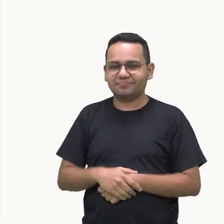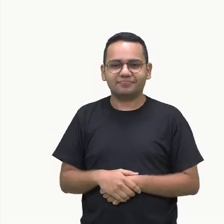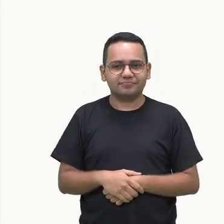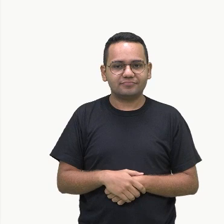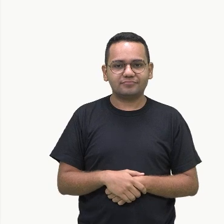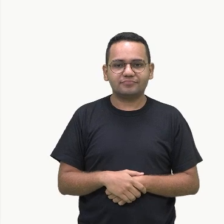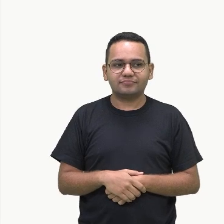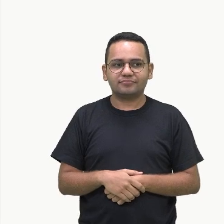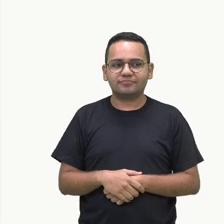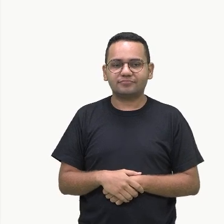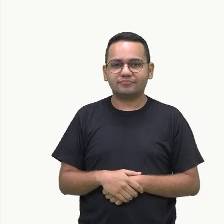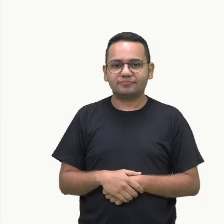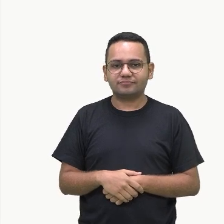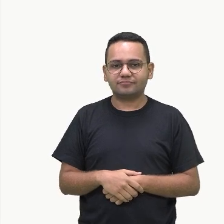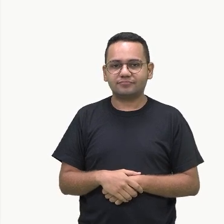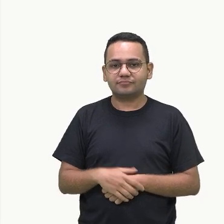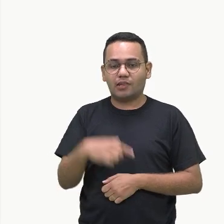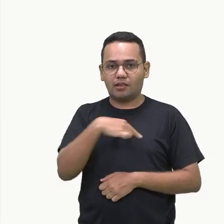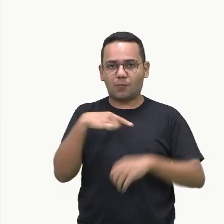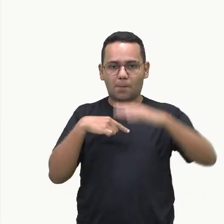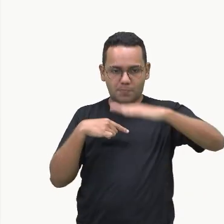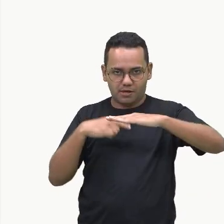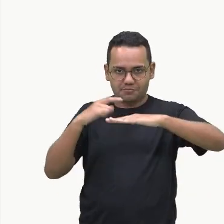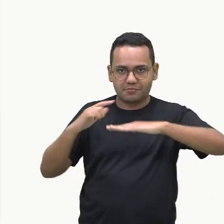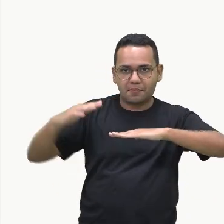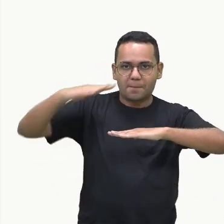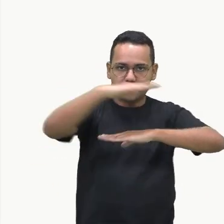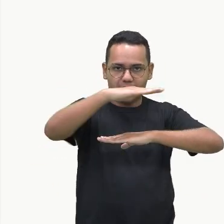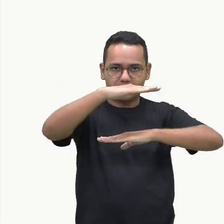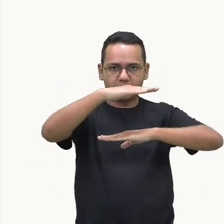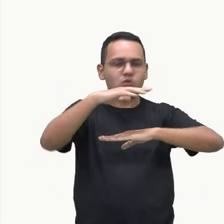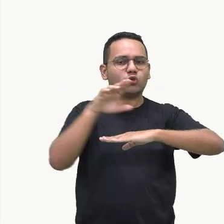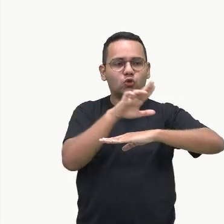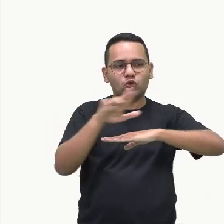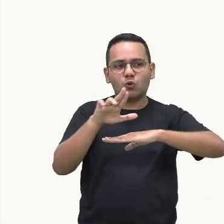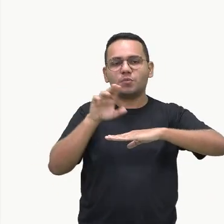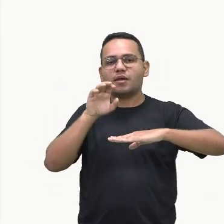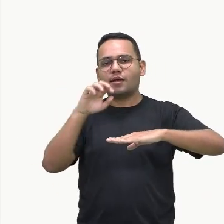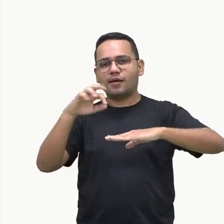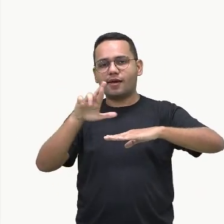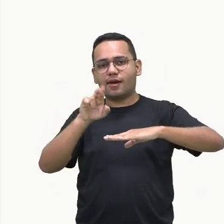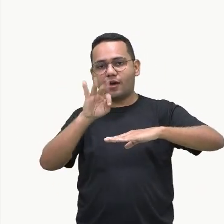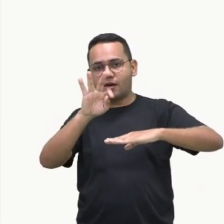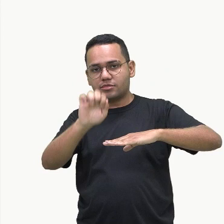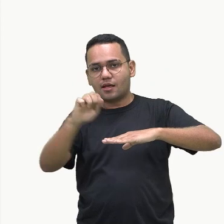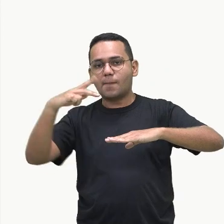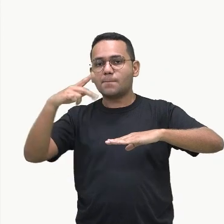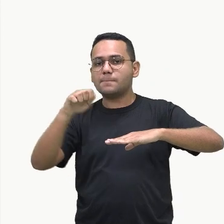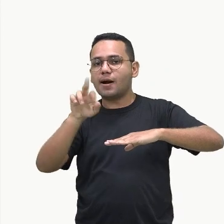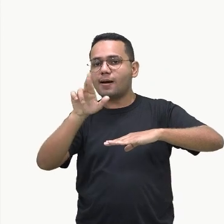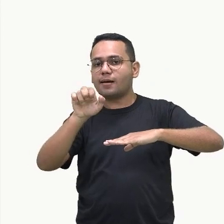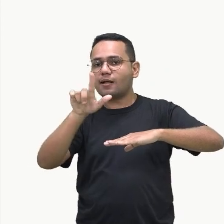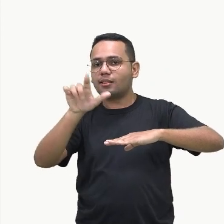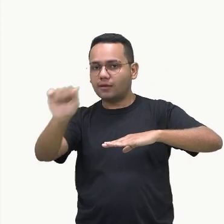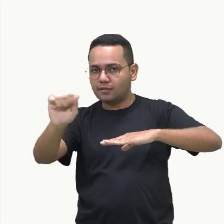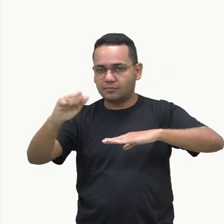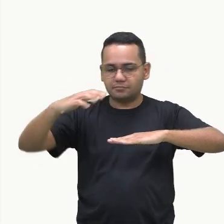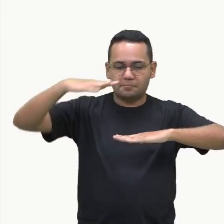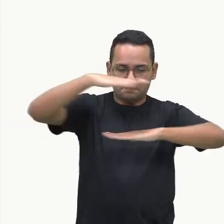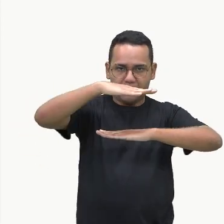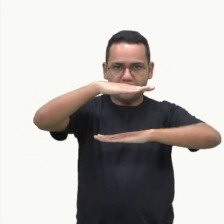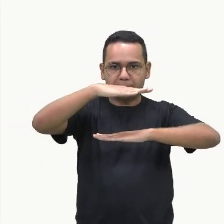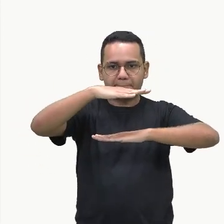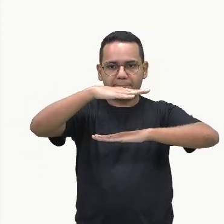Nós temos aí, então, duas retas paralelas, que são reta R e reta